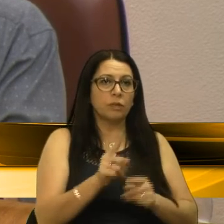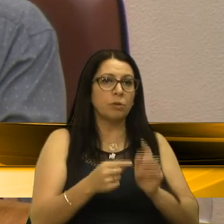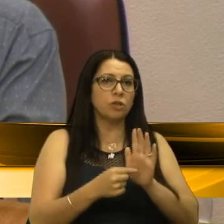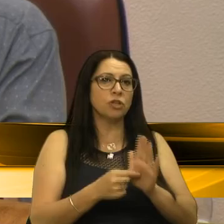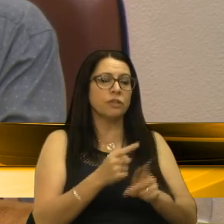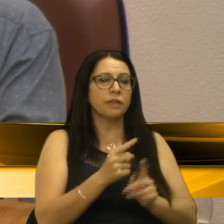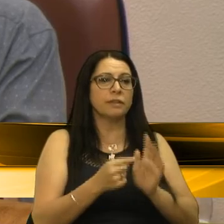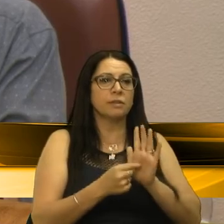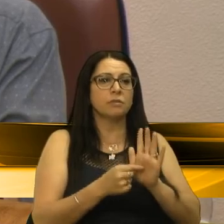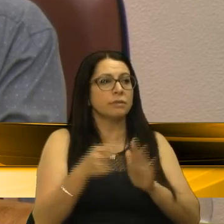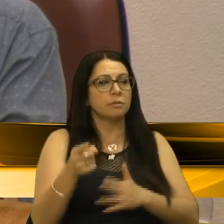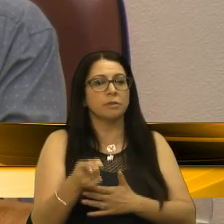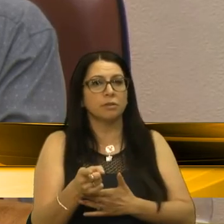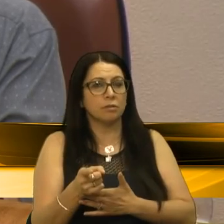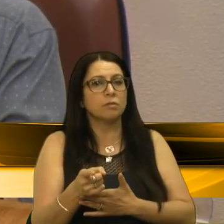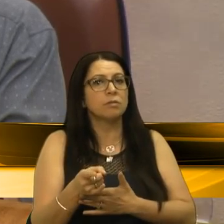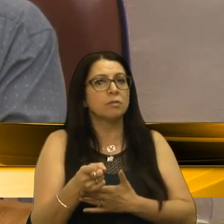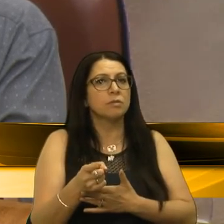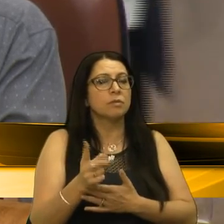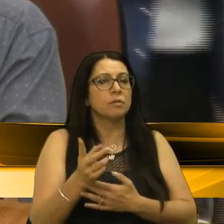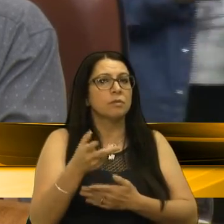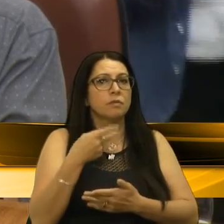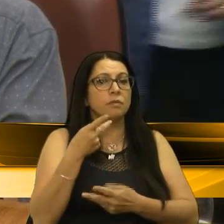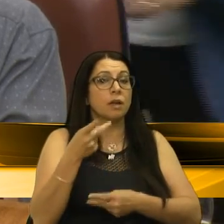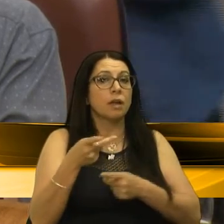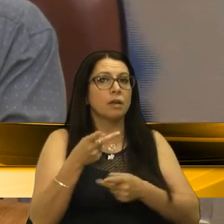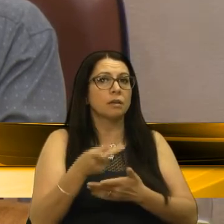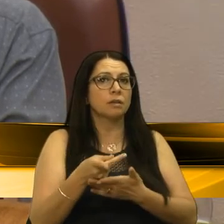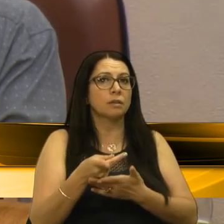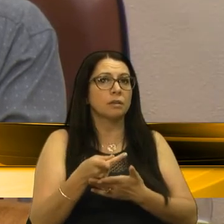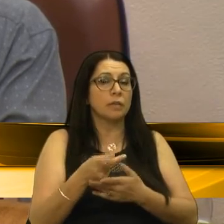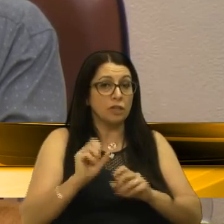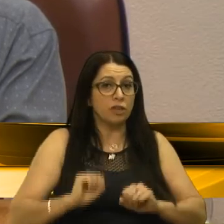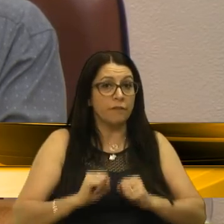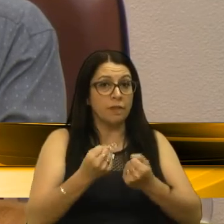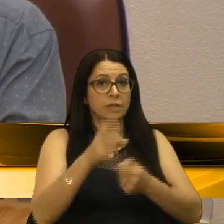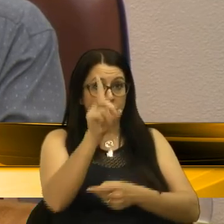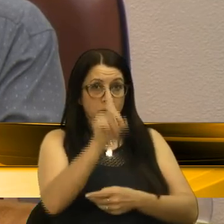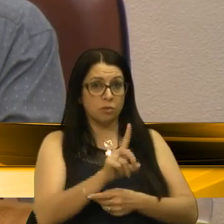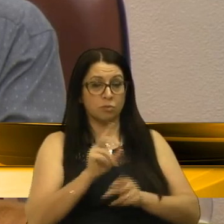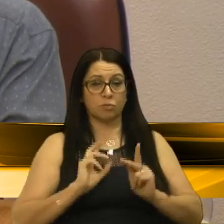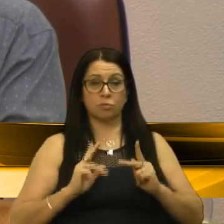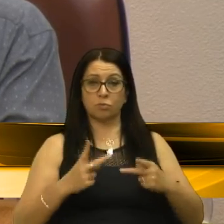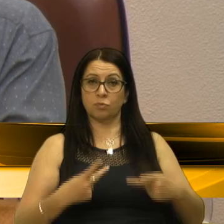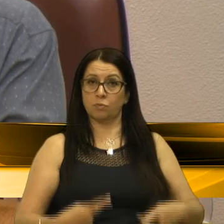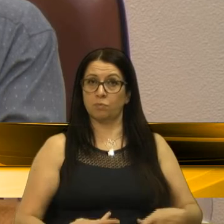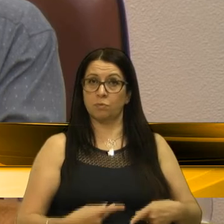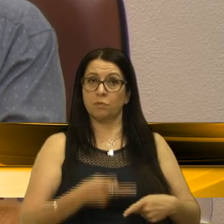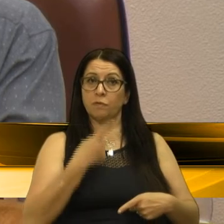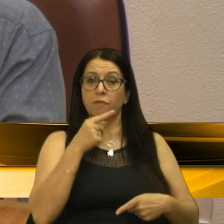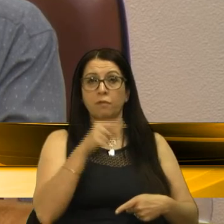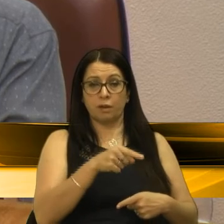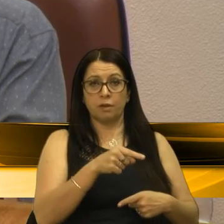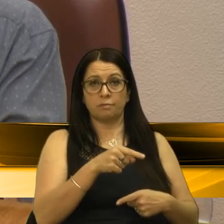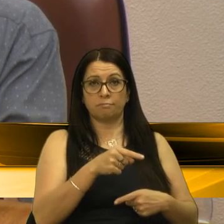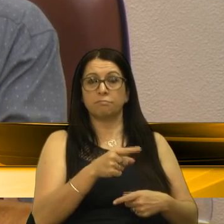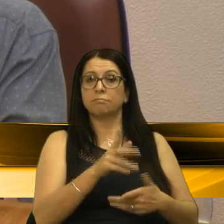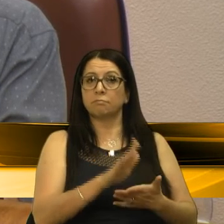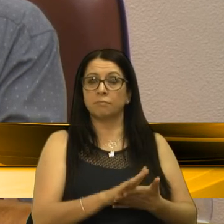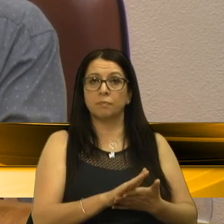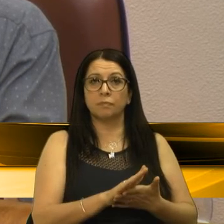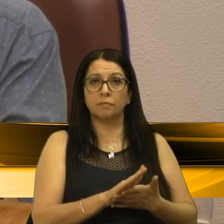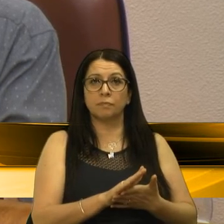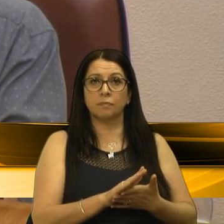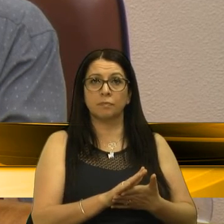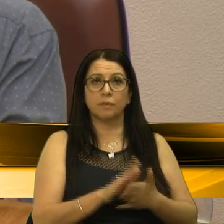qualquer demanda judicial que trate de defesa de direitos humanos. Cito, aliás, precedente